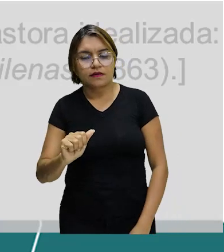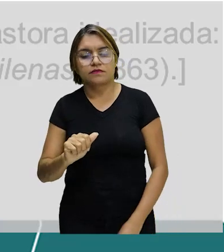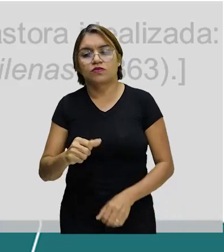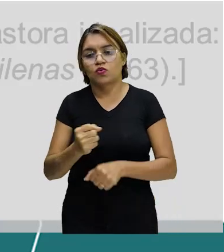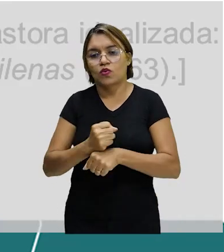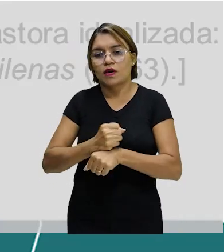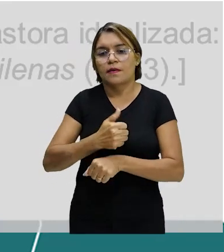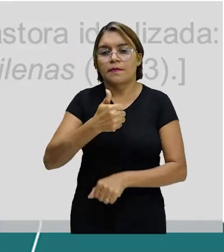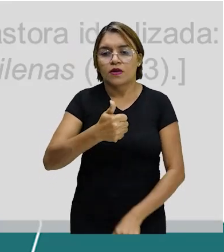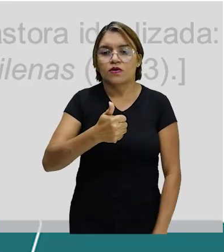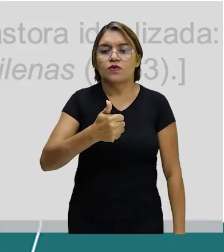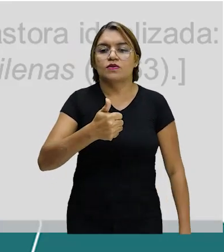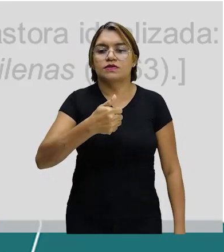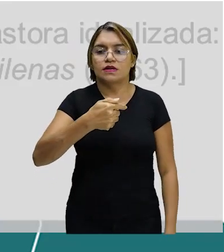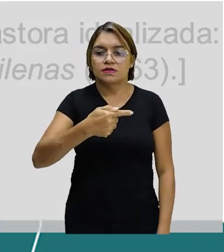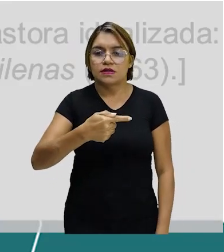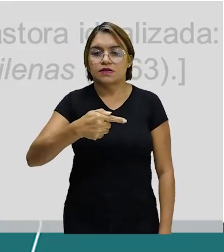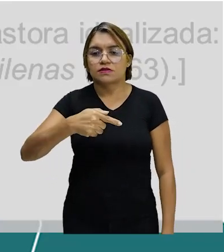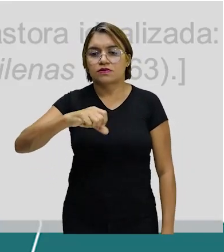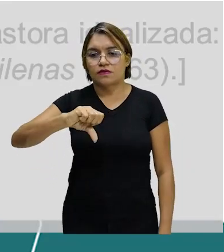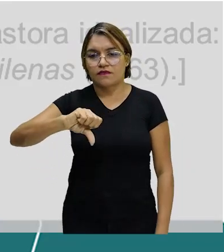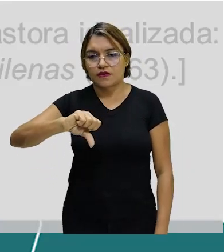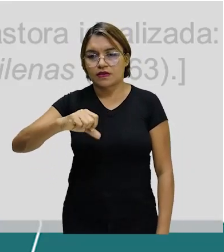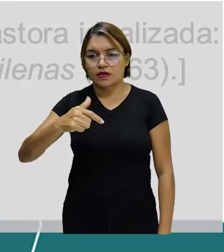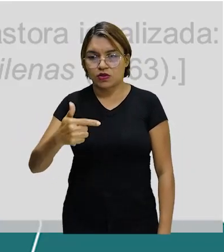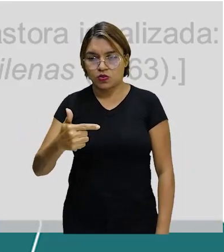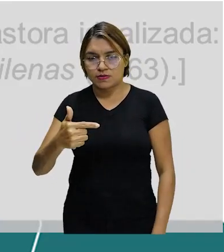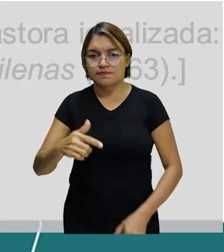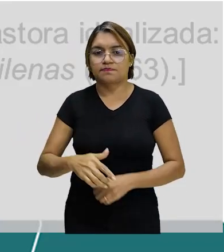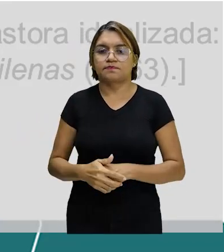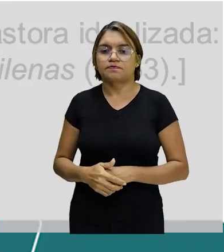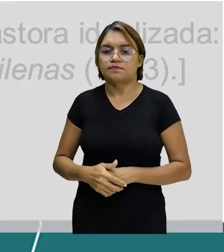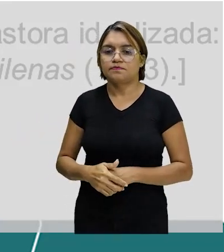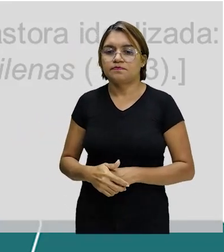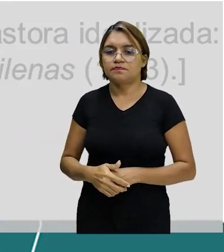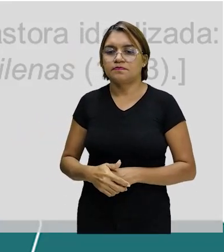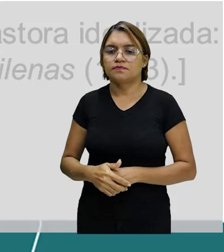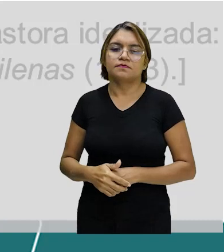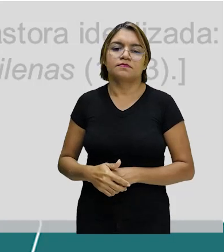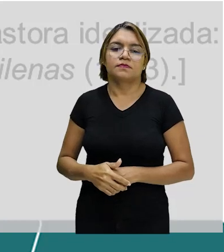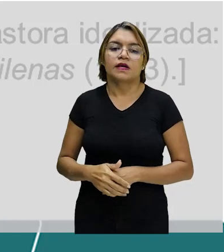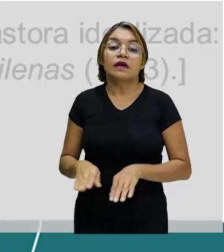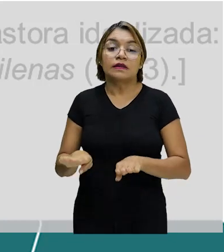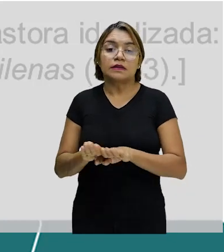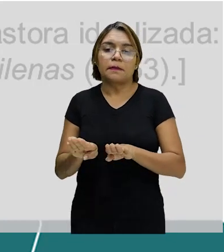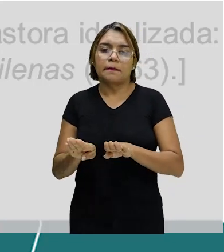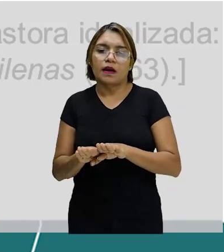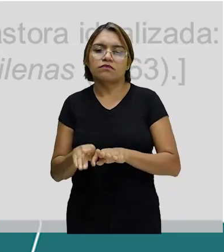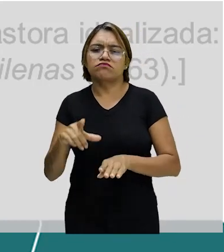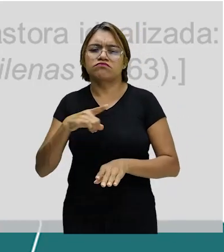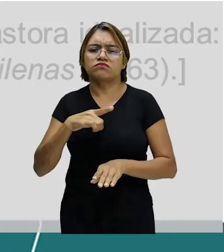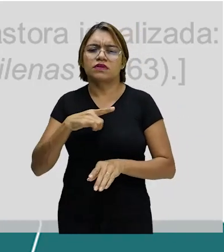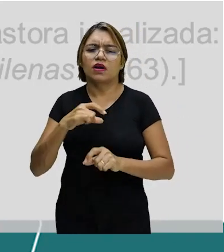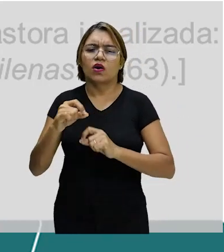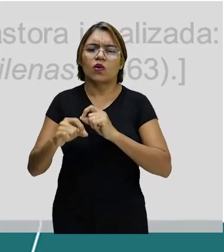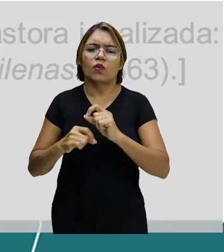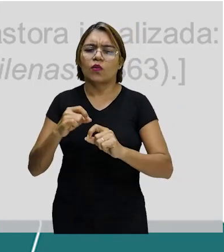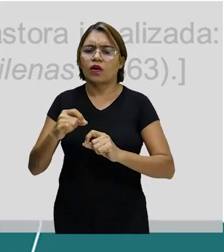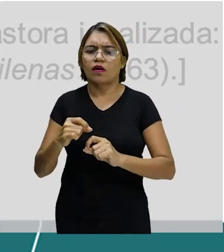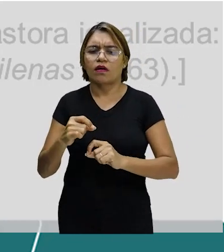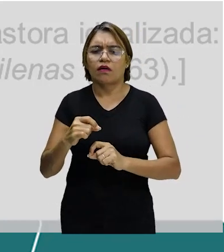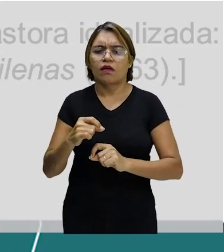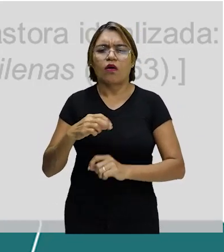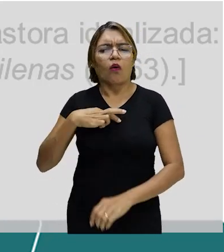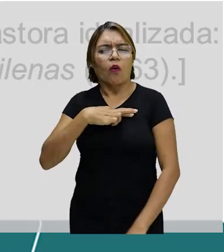seu romance com a brasileira Maria Doroteia Joaquina de Seixas. Com fortes impulsos afetivos, Disseu declara-se